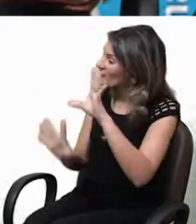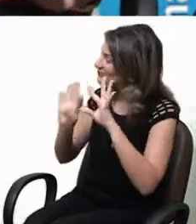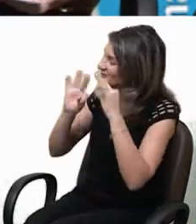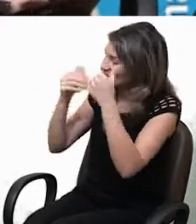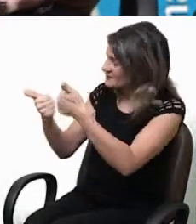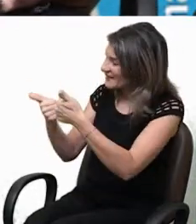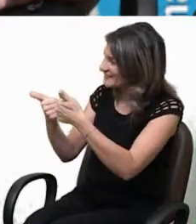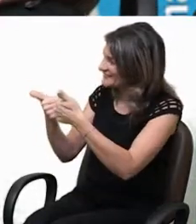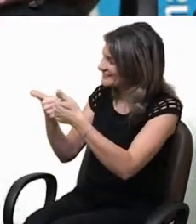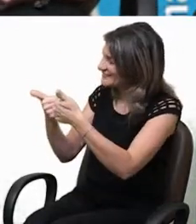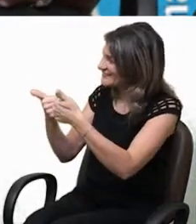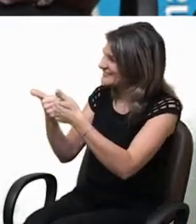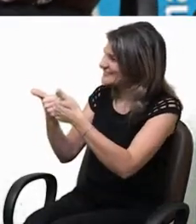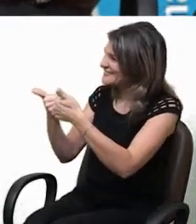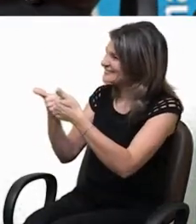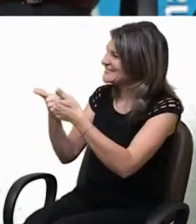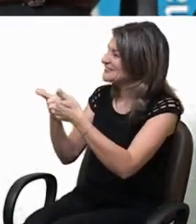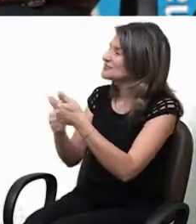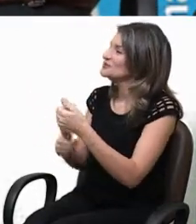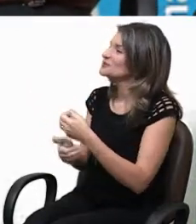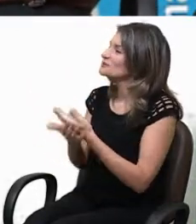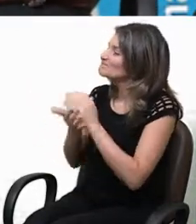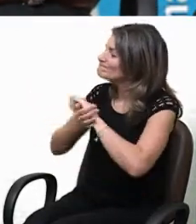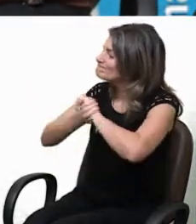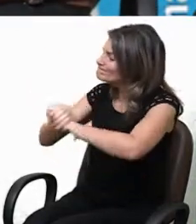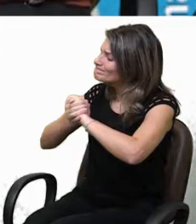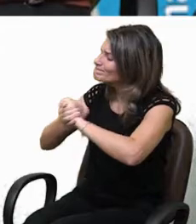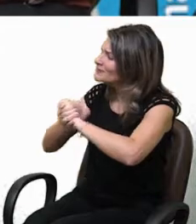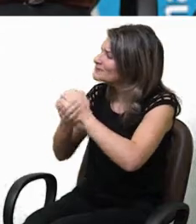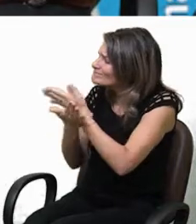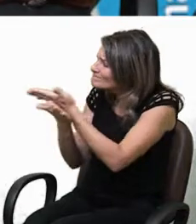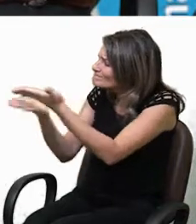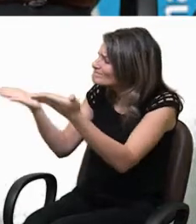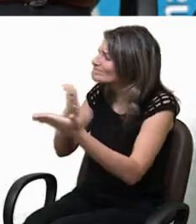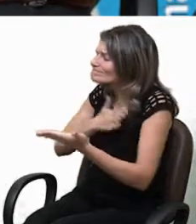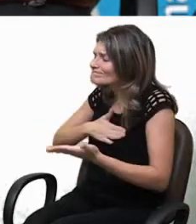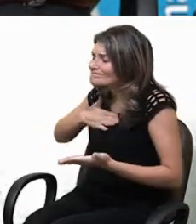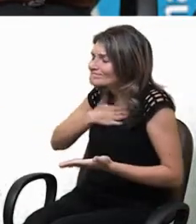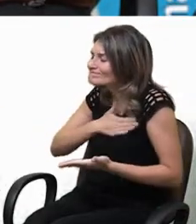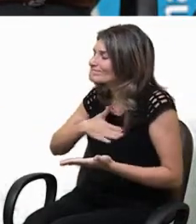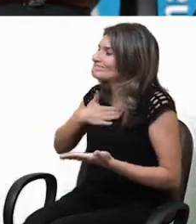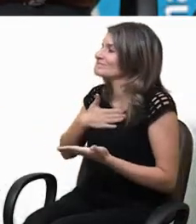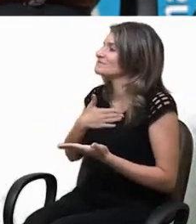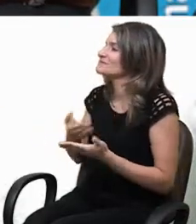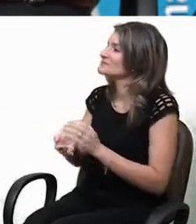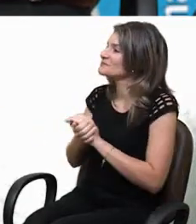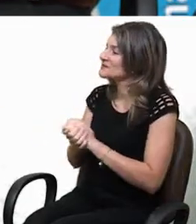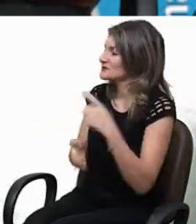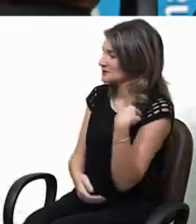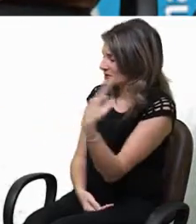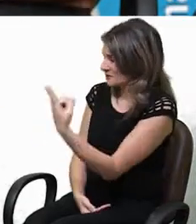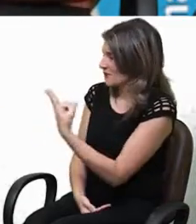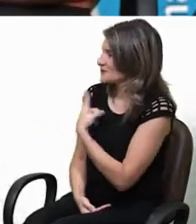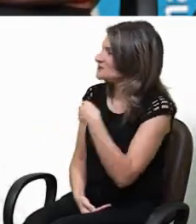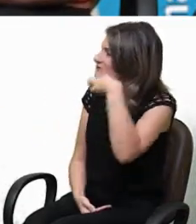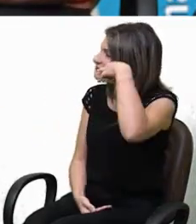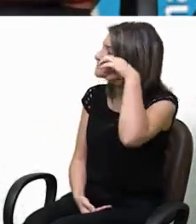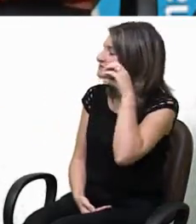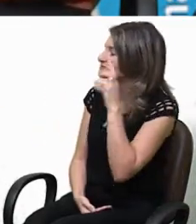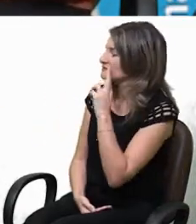Oi, gente, como vocês estão? Tudo bem? Tudo bem. E com é um você? grande prazer recebê-las aqui. Prazer é